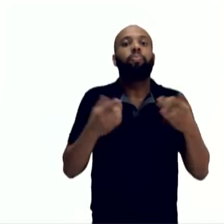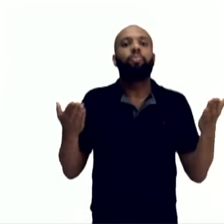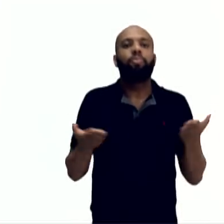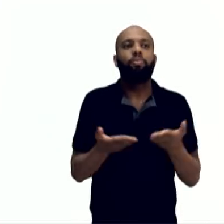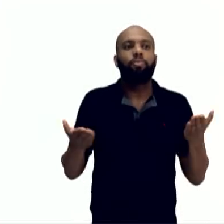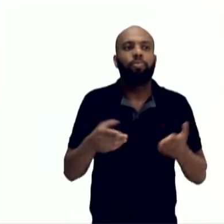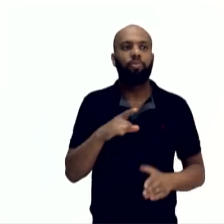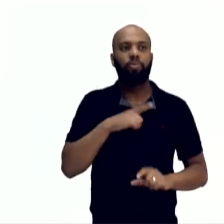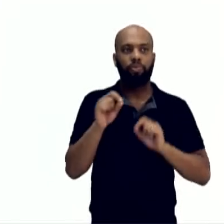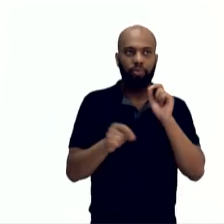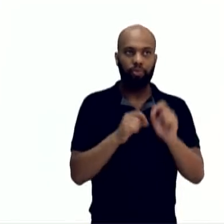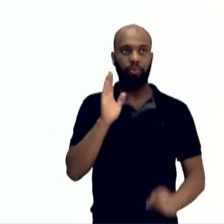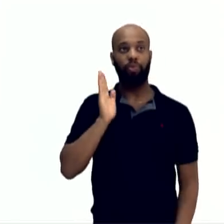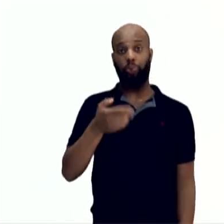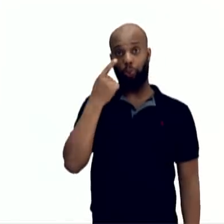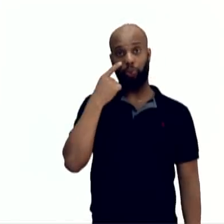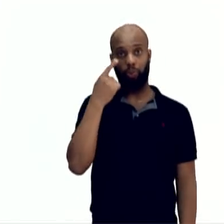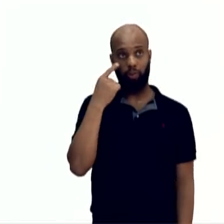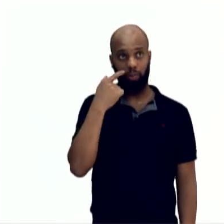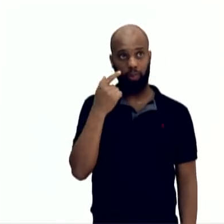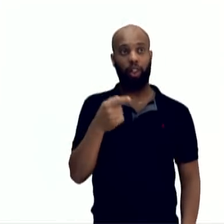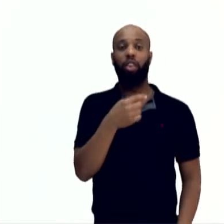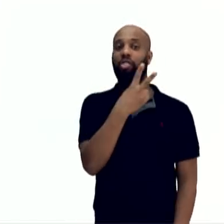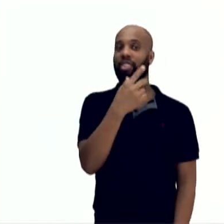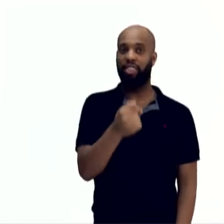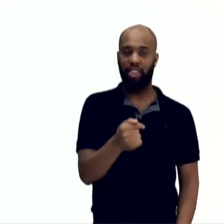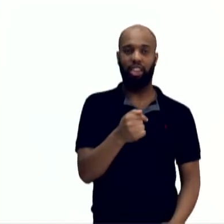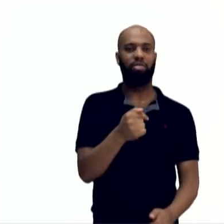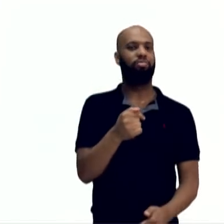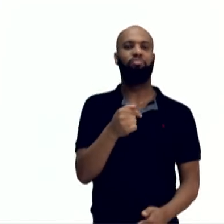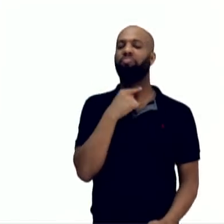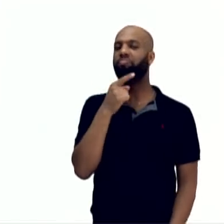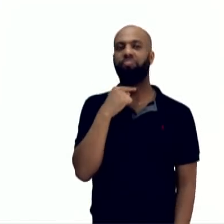nessa linha aqui, já vimos anteriormente que o 27 e